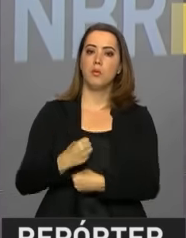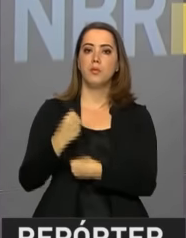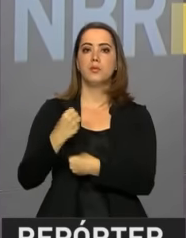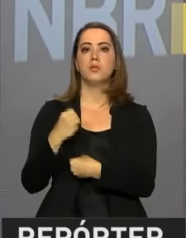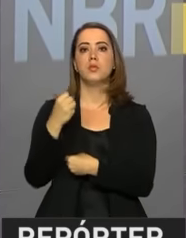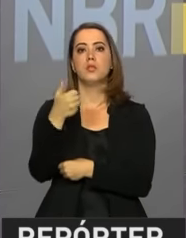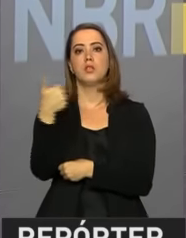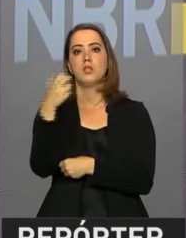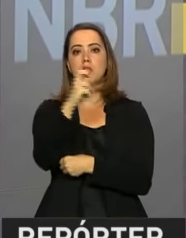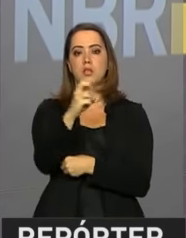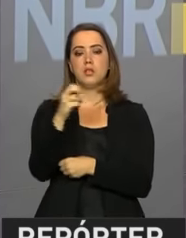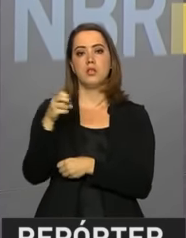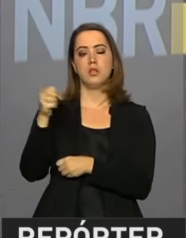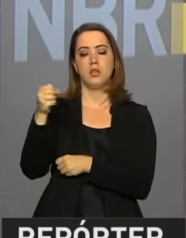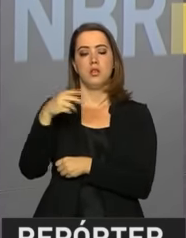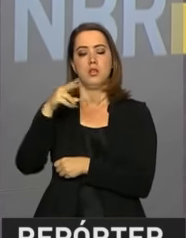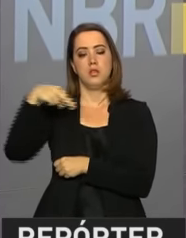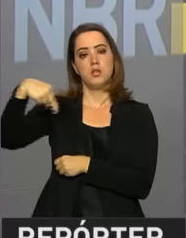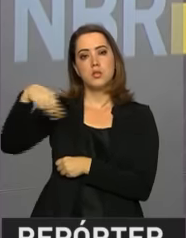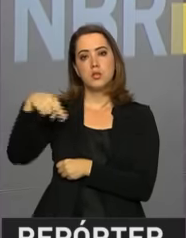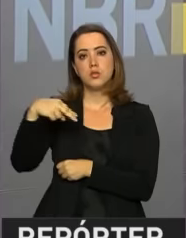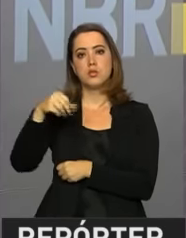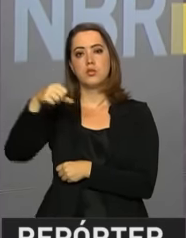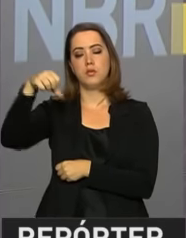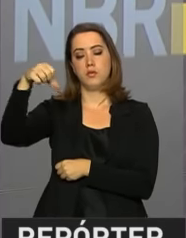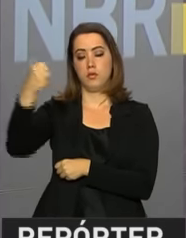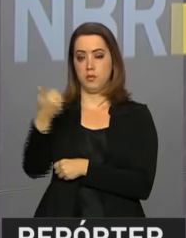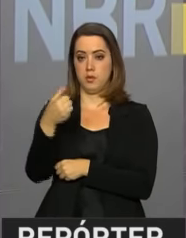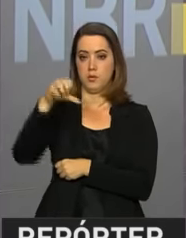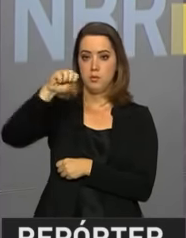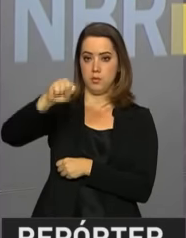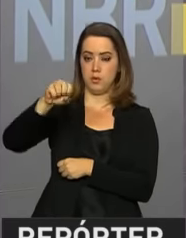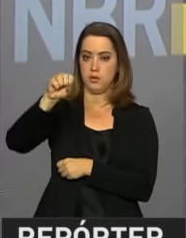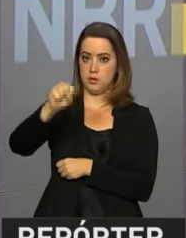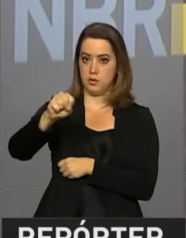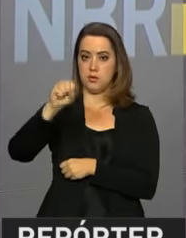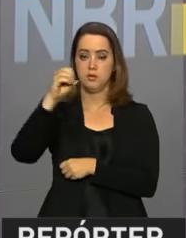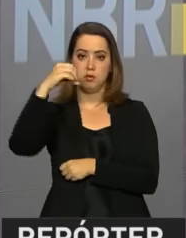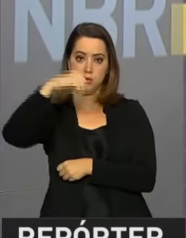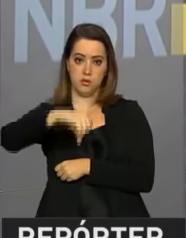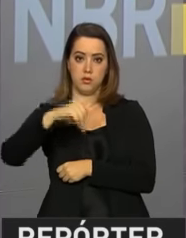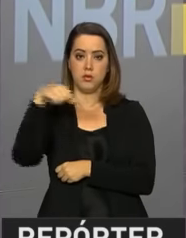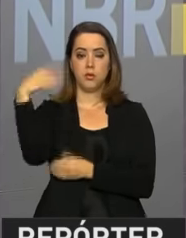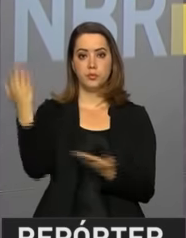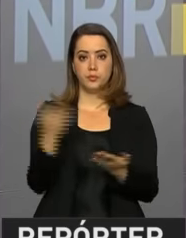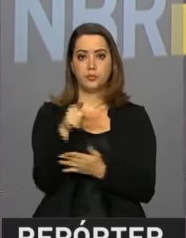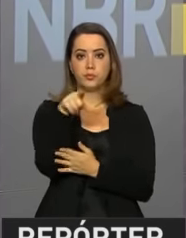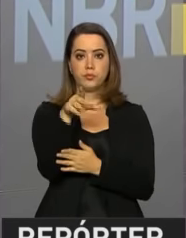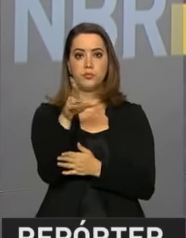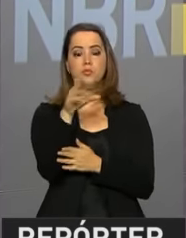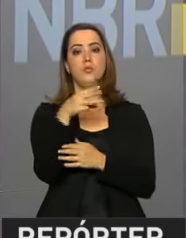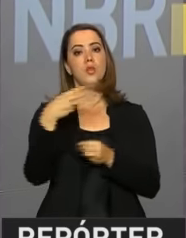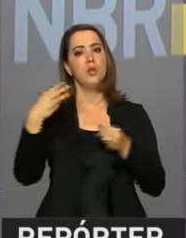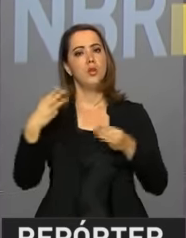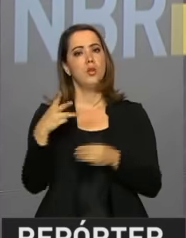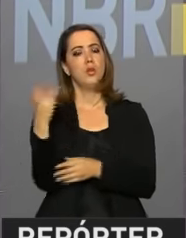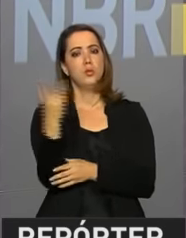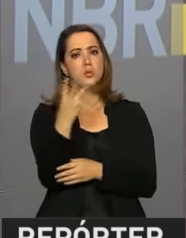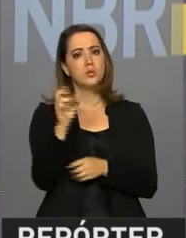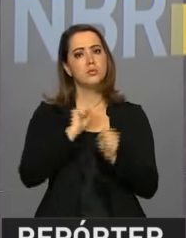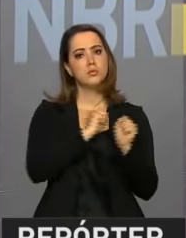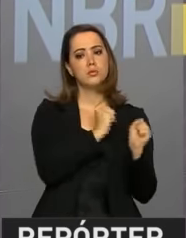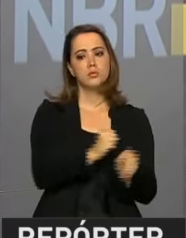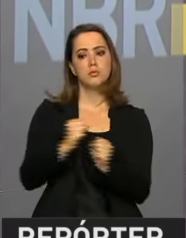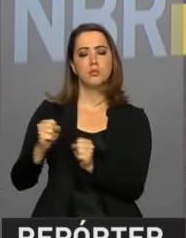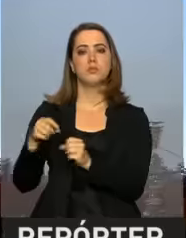15 de novembro de 1889. Uma das mais tradicionais está hasteada na Praça dos Três Poderes, em